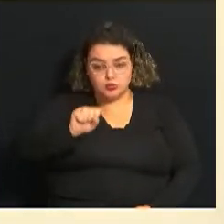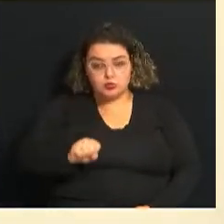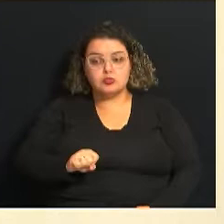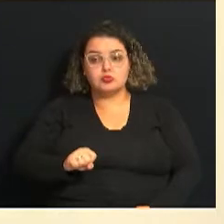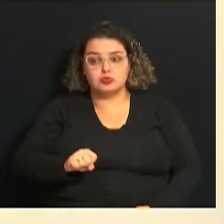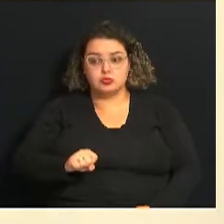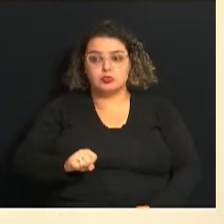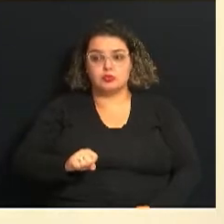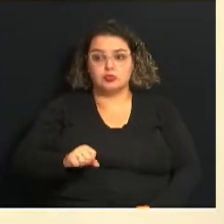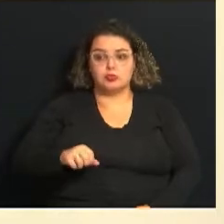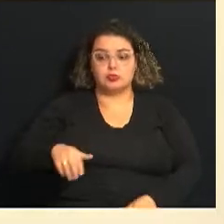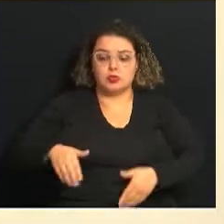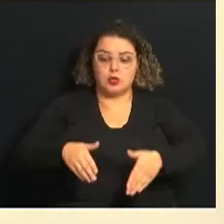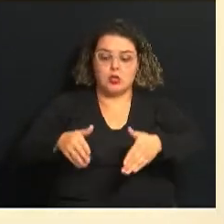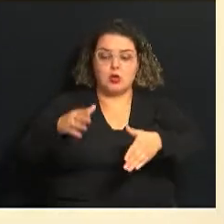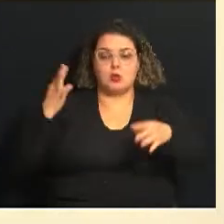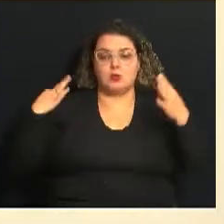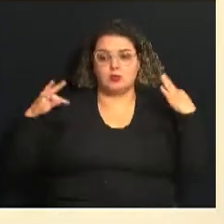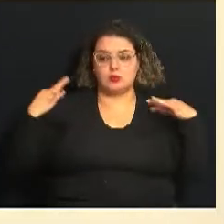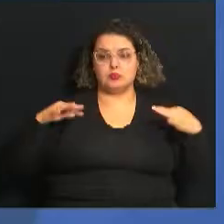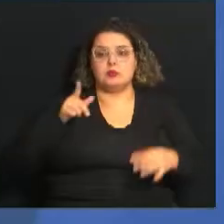da Rota Turística das Águas.